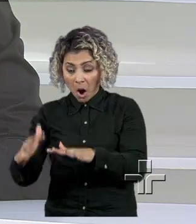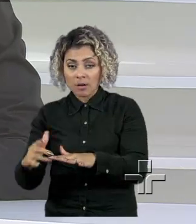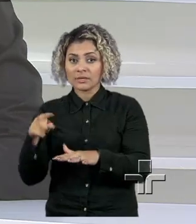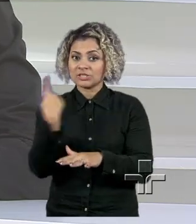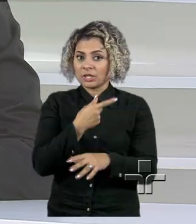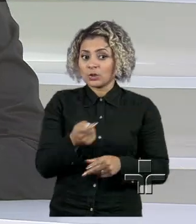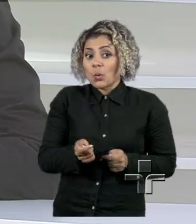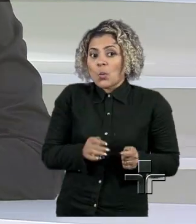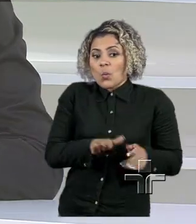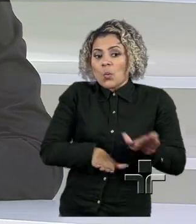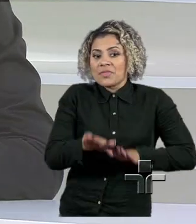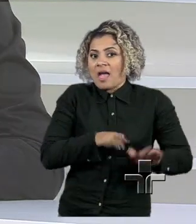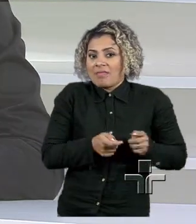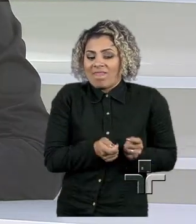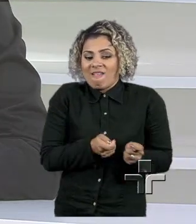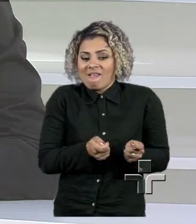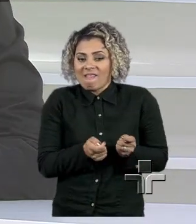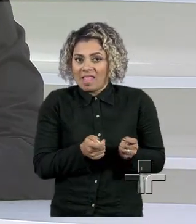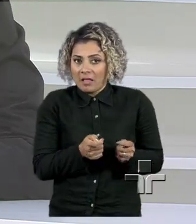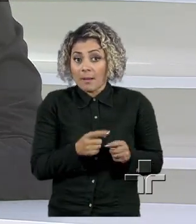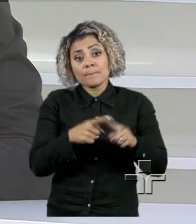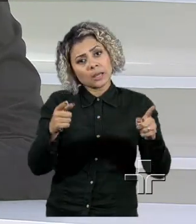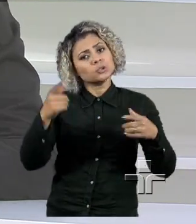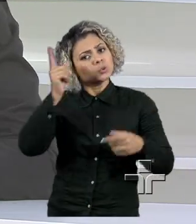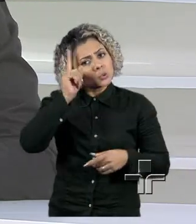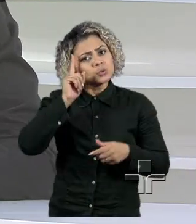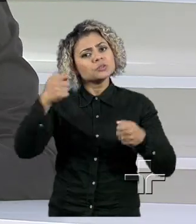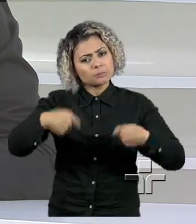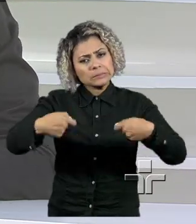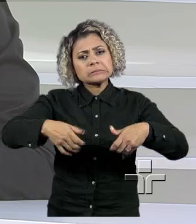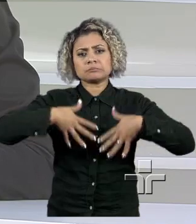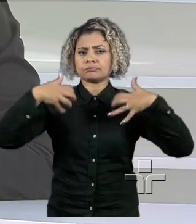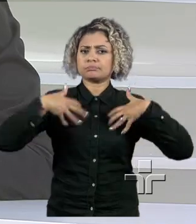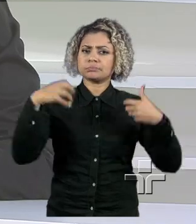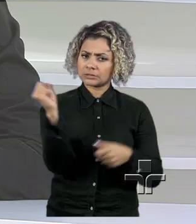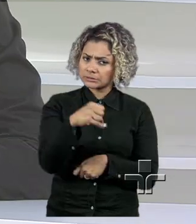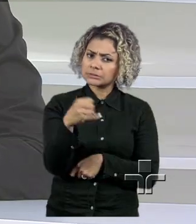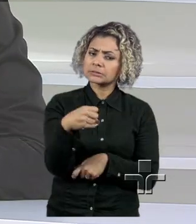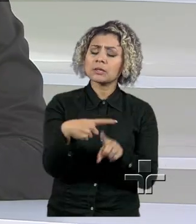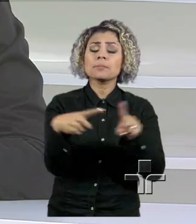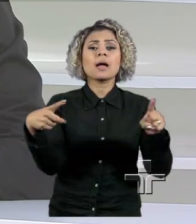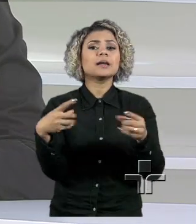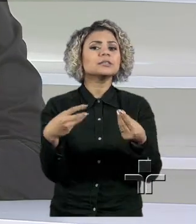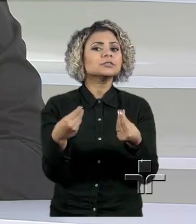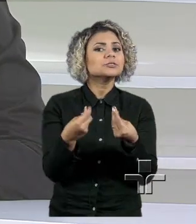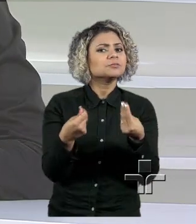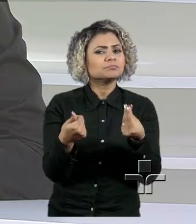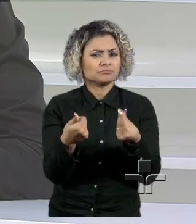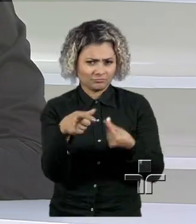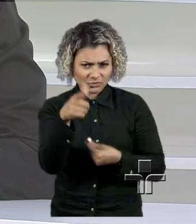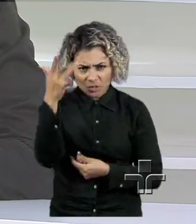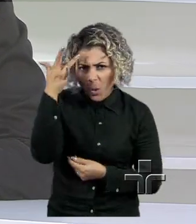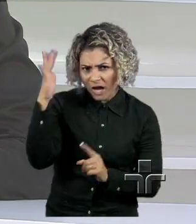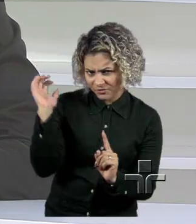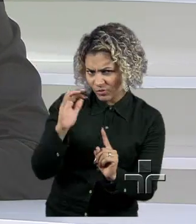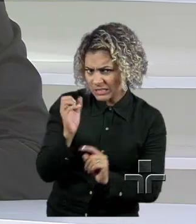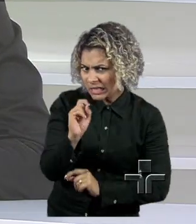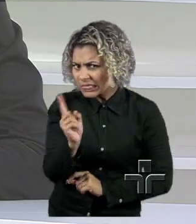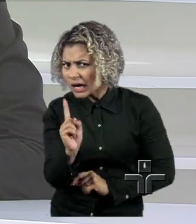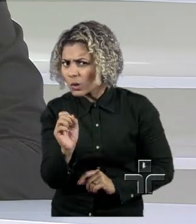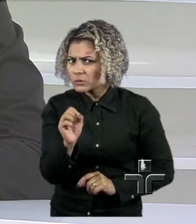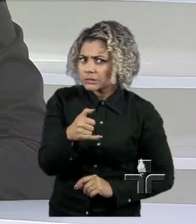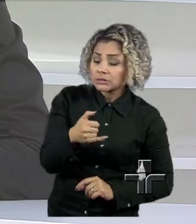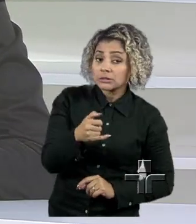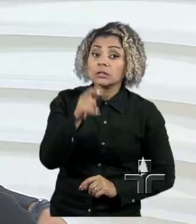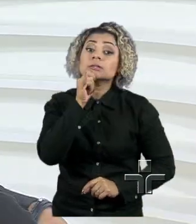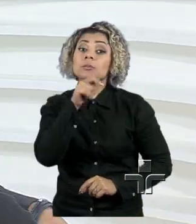essa a pergunta, né? Claro que tem que ter o ânimo no dia a dia para buscar os negócios, mas... E aí, o que você pensava para o